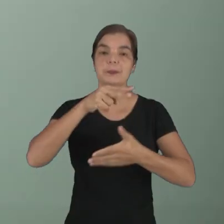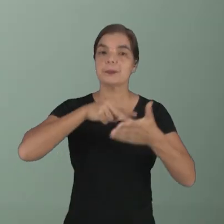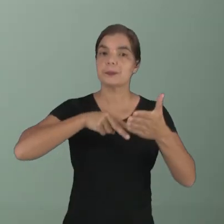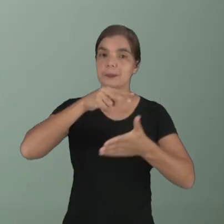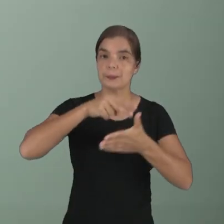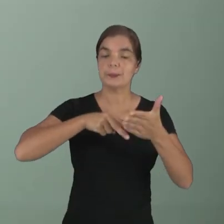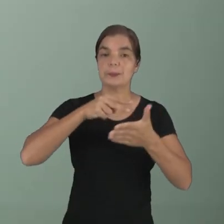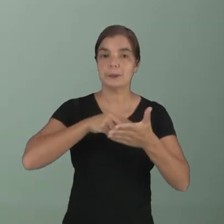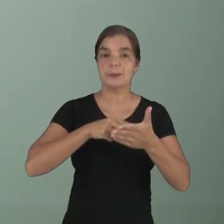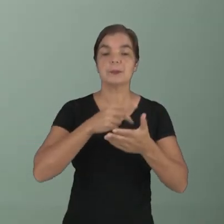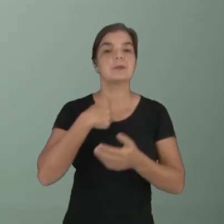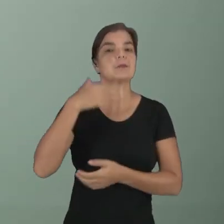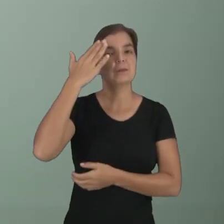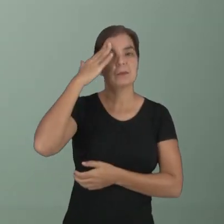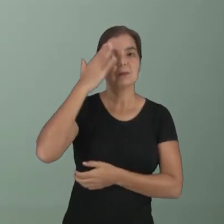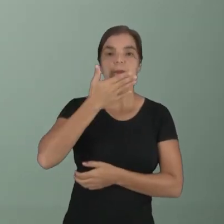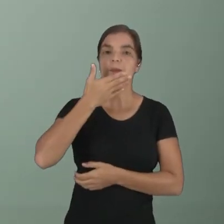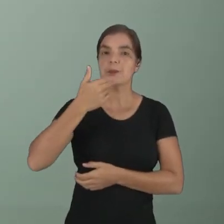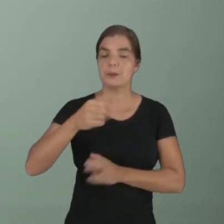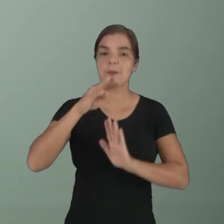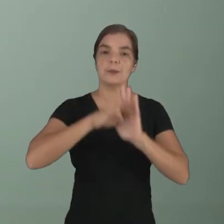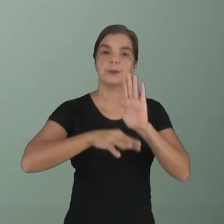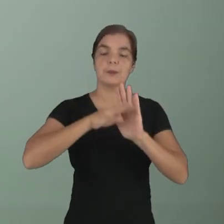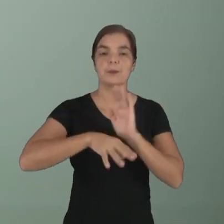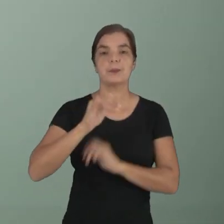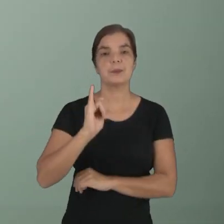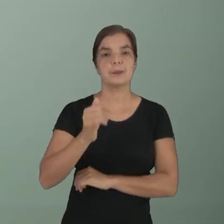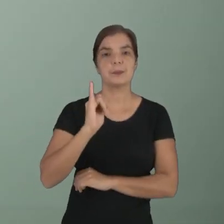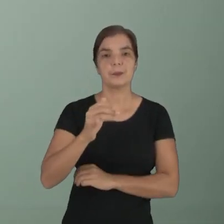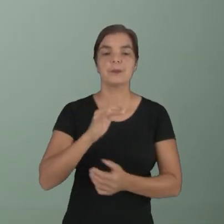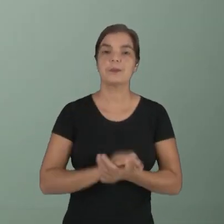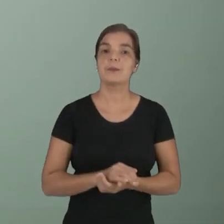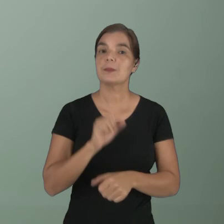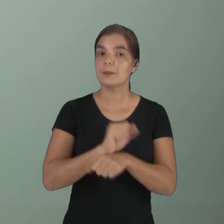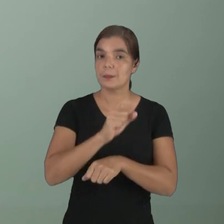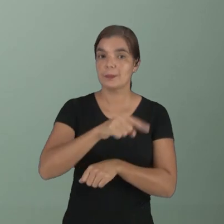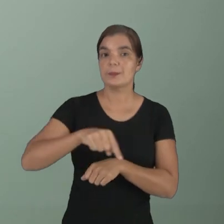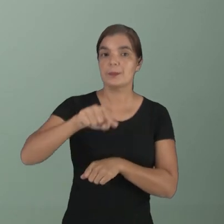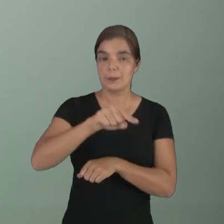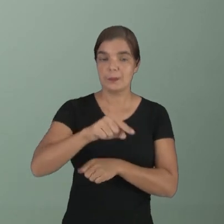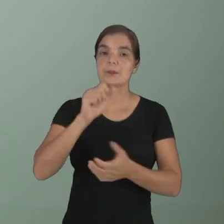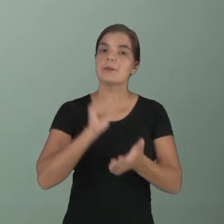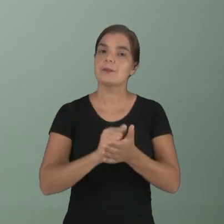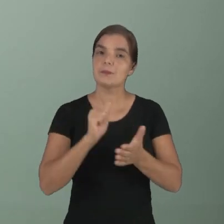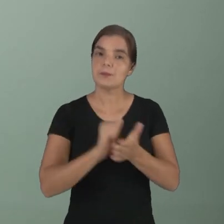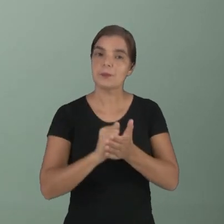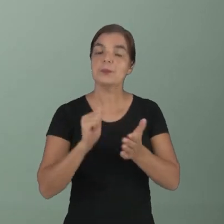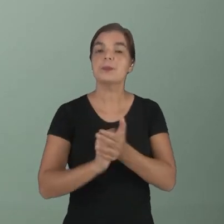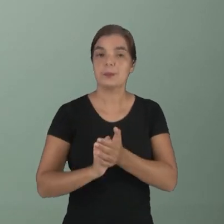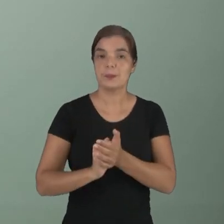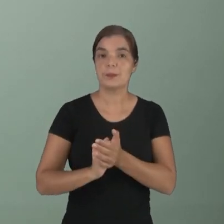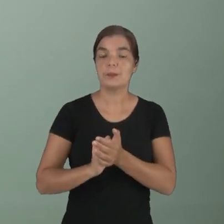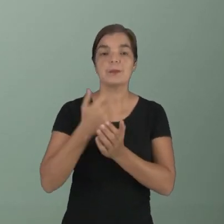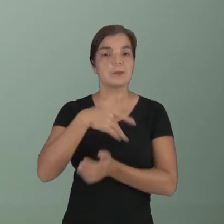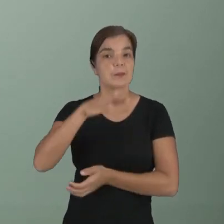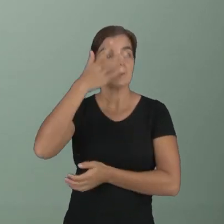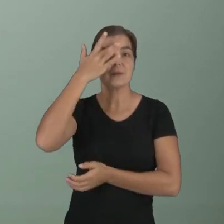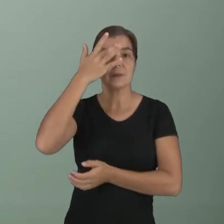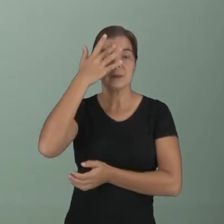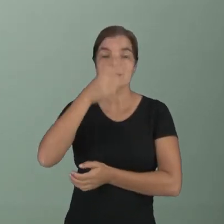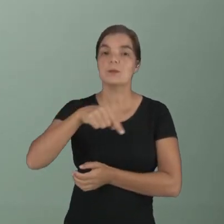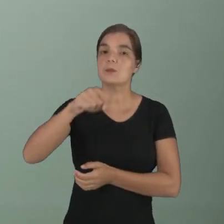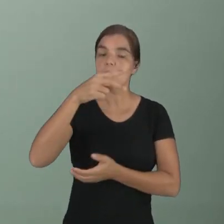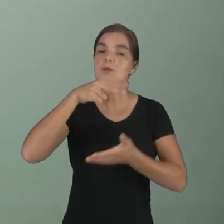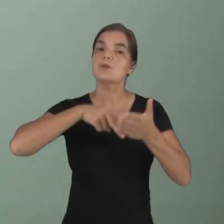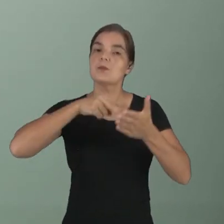de leitura para compreender melhor um texto narrativo. Espero que vocês tenham anotado, que vocês tenham assimilado, que